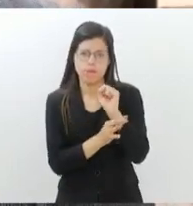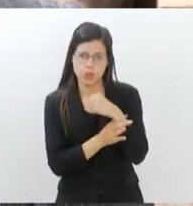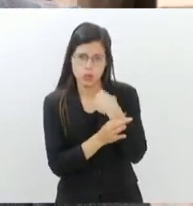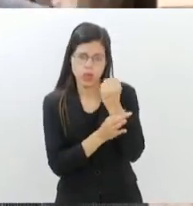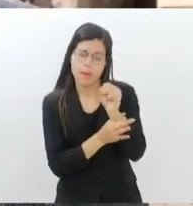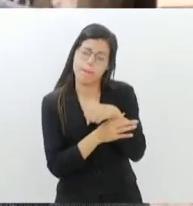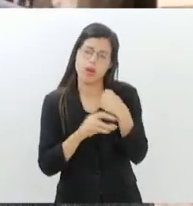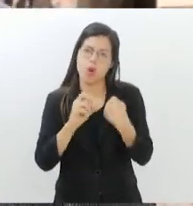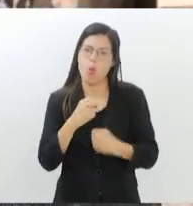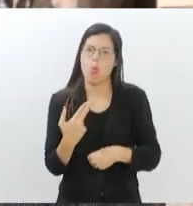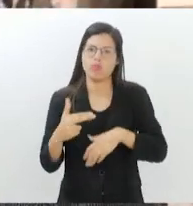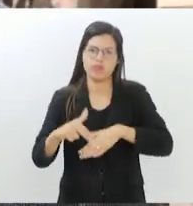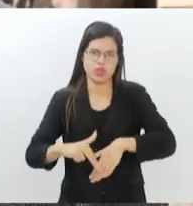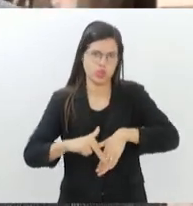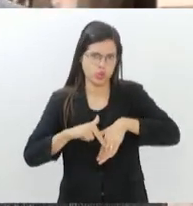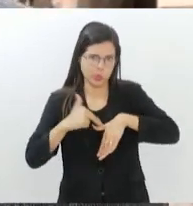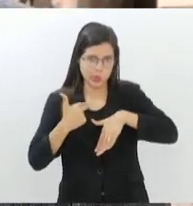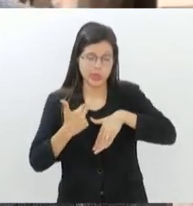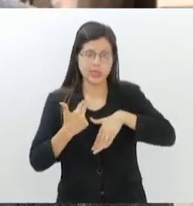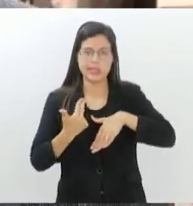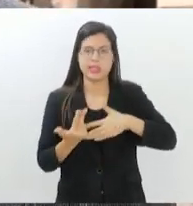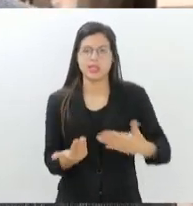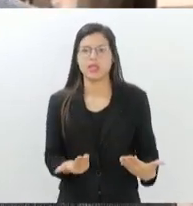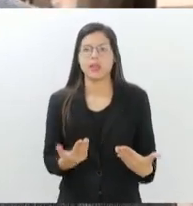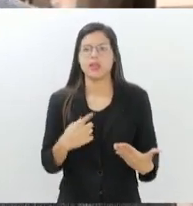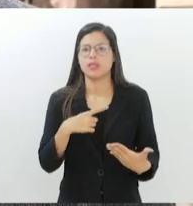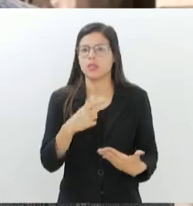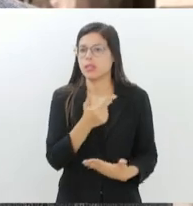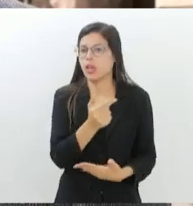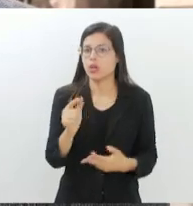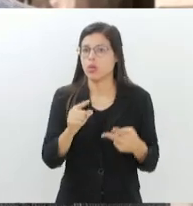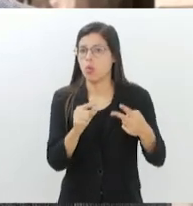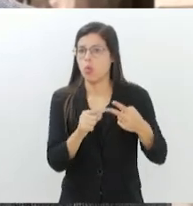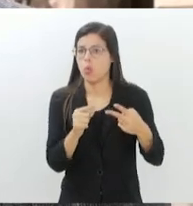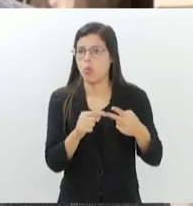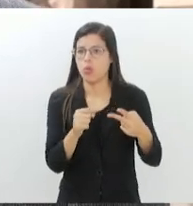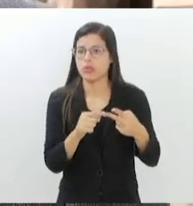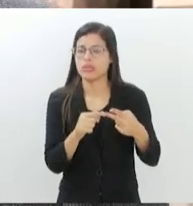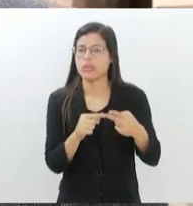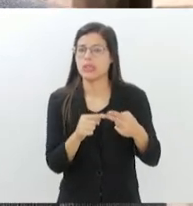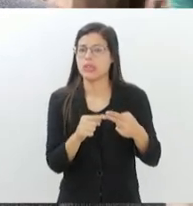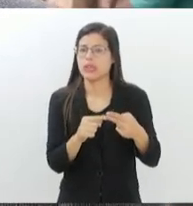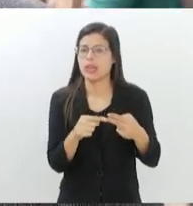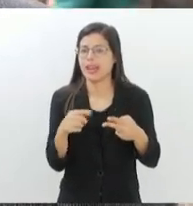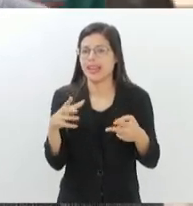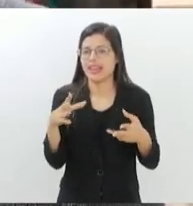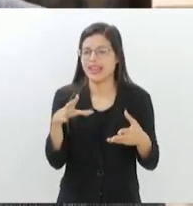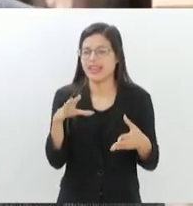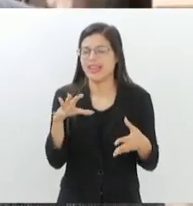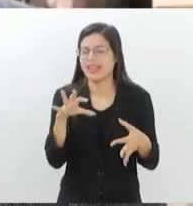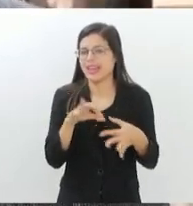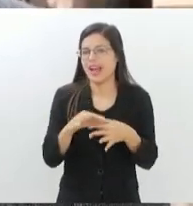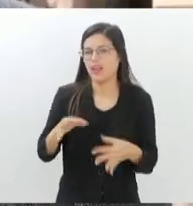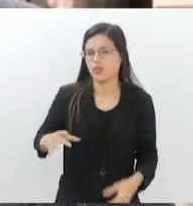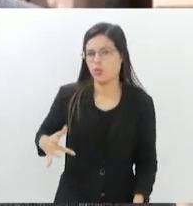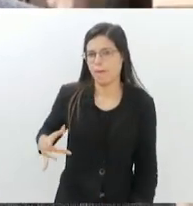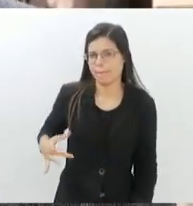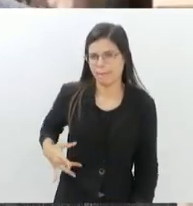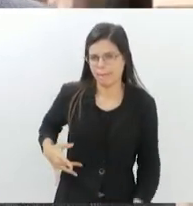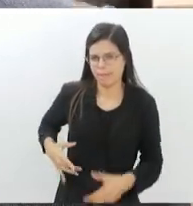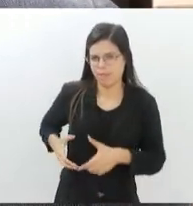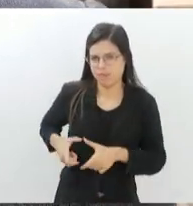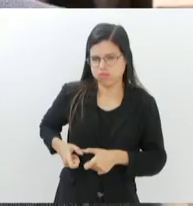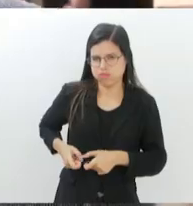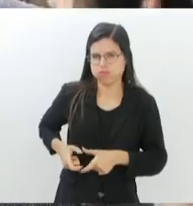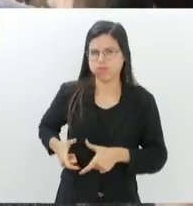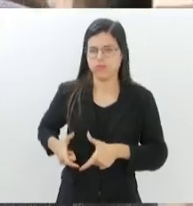cirúrgico. Existe uma outra incontinência associada a uma contratilidade da bexiga maior, chamada bexiga